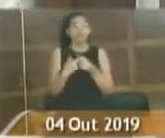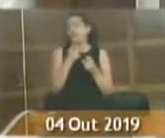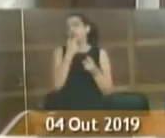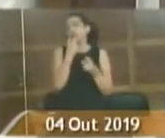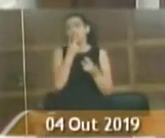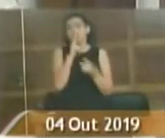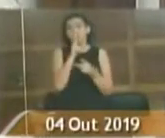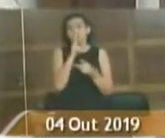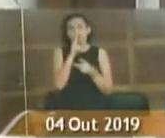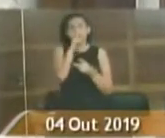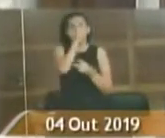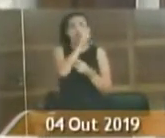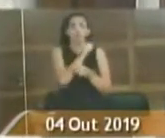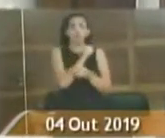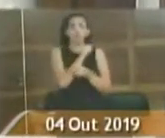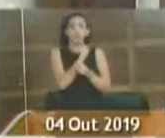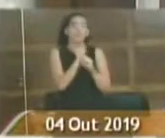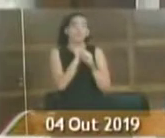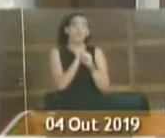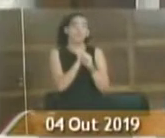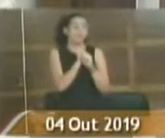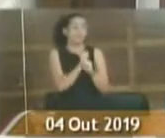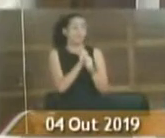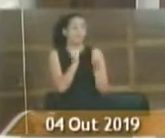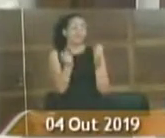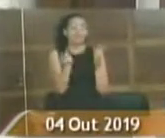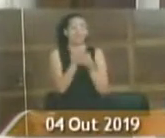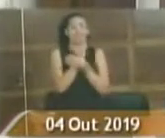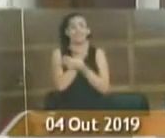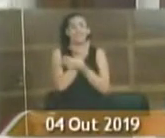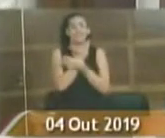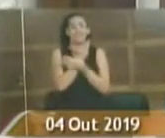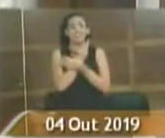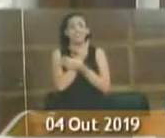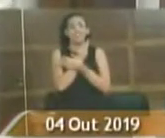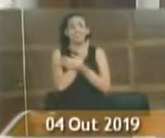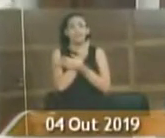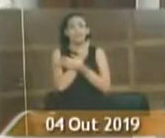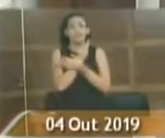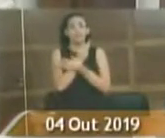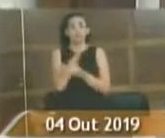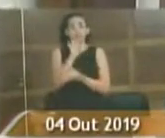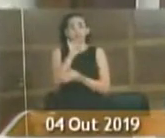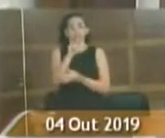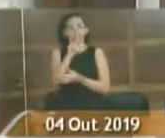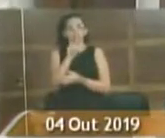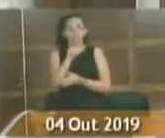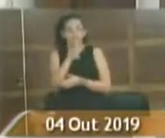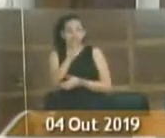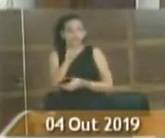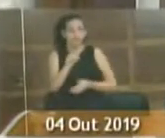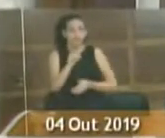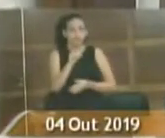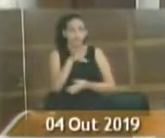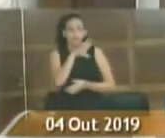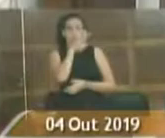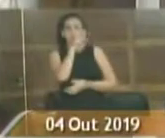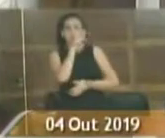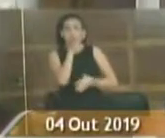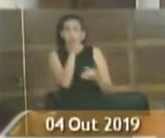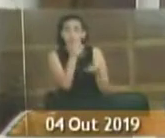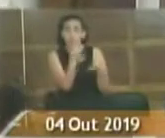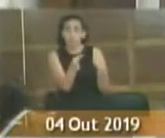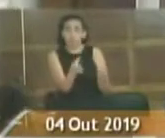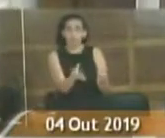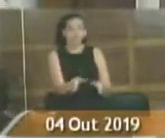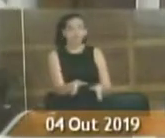remedinho ele é forte e pode também danificar um pouquinho o fígado desse animal, entendeu? Esse animal tem que estar